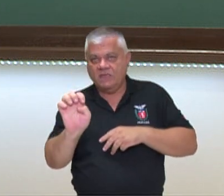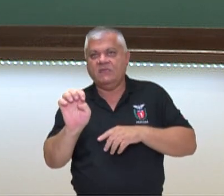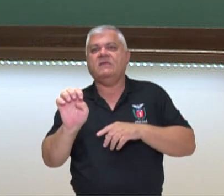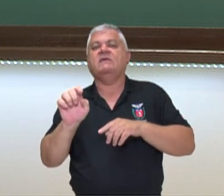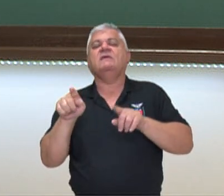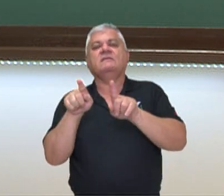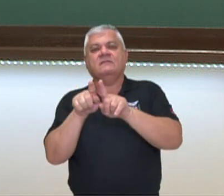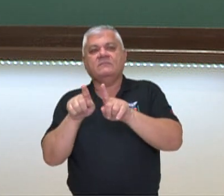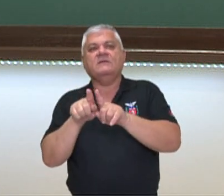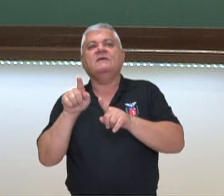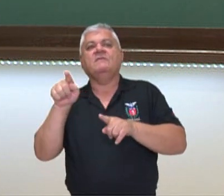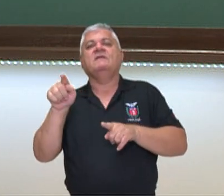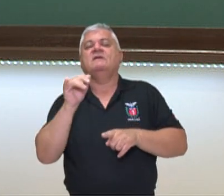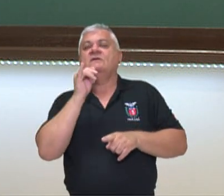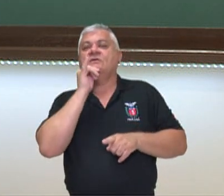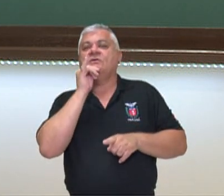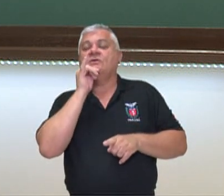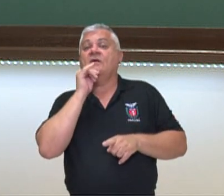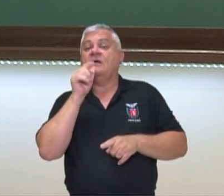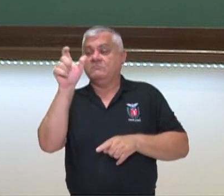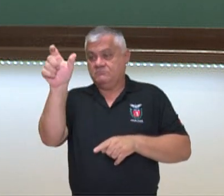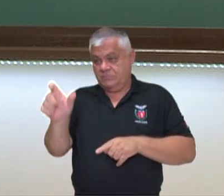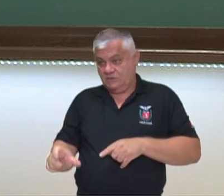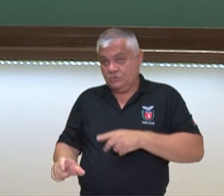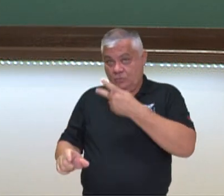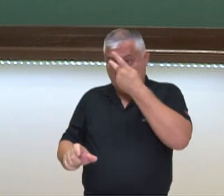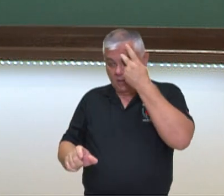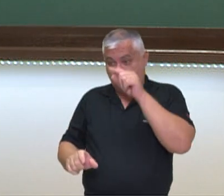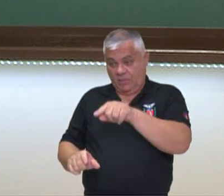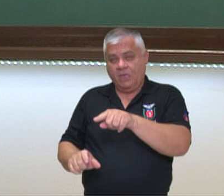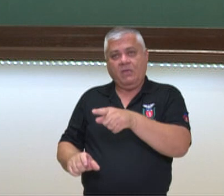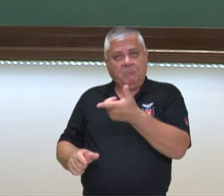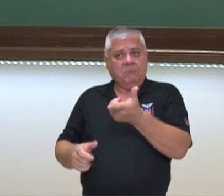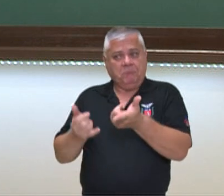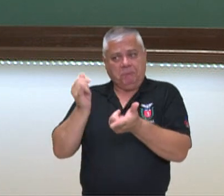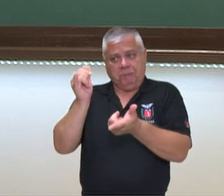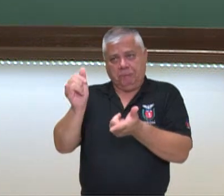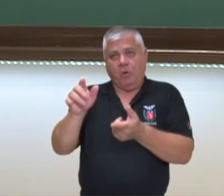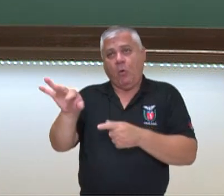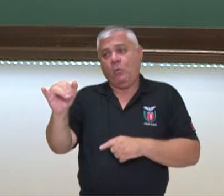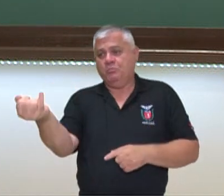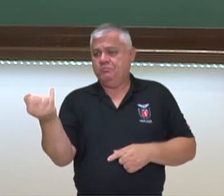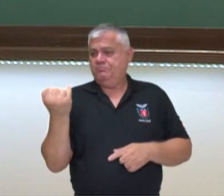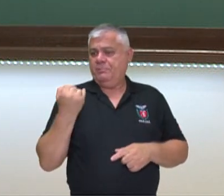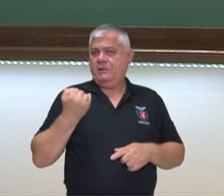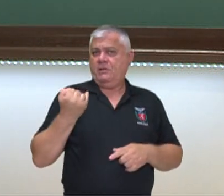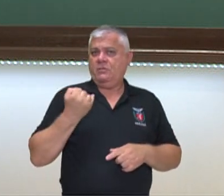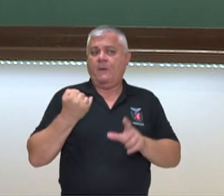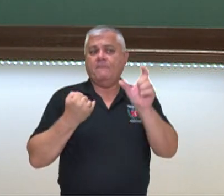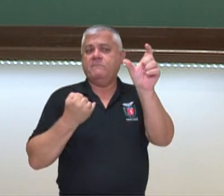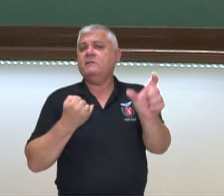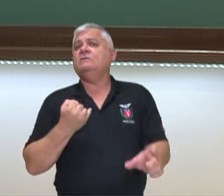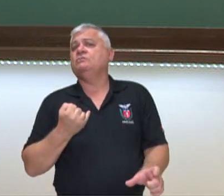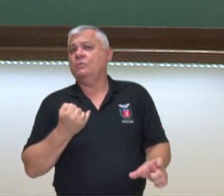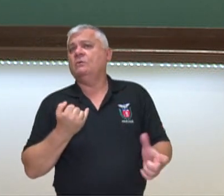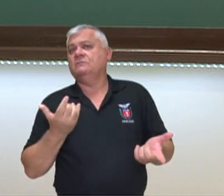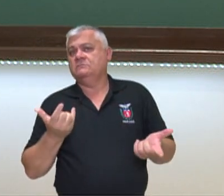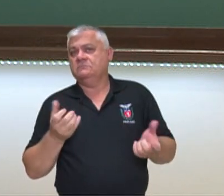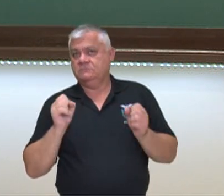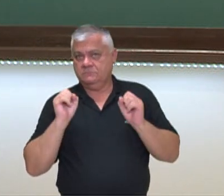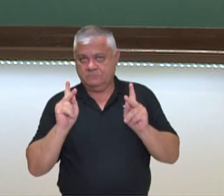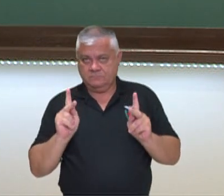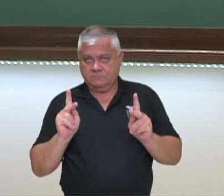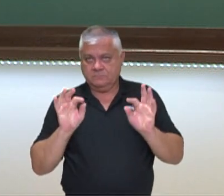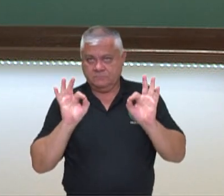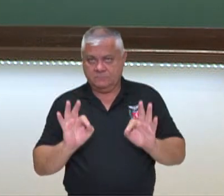alguém, nós estamos falando para vocês de alguém, ou o inverso, vocês estão falando para mim do Sr. Brown.